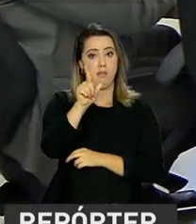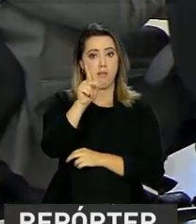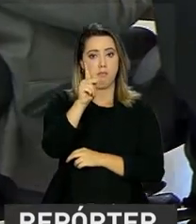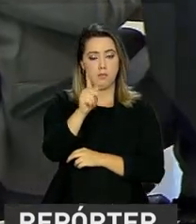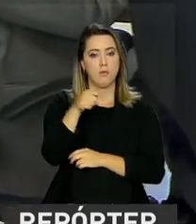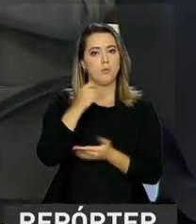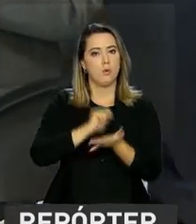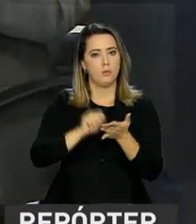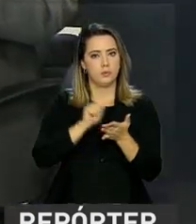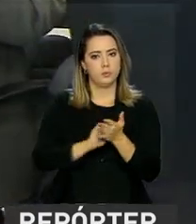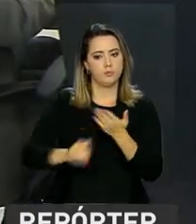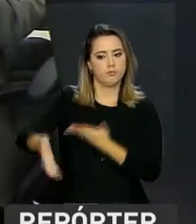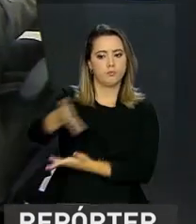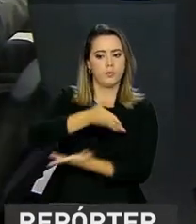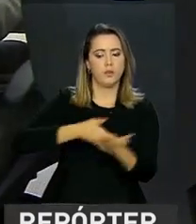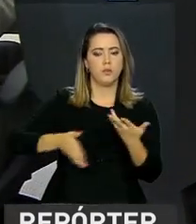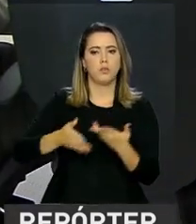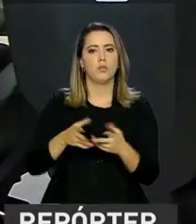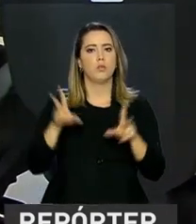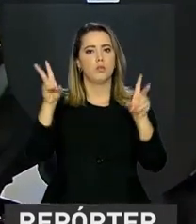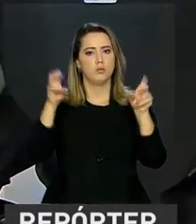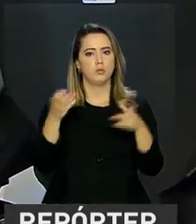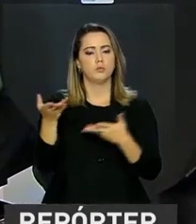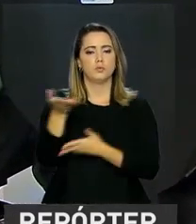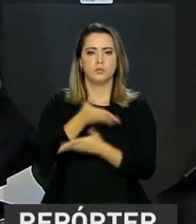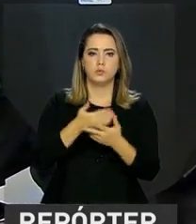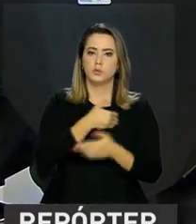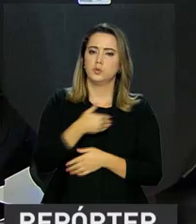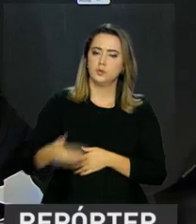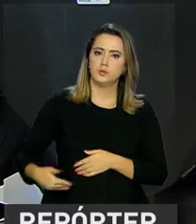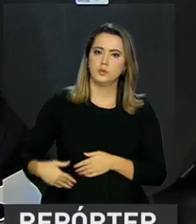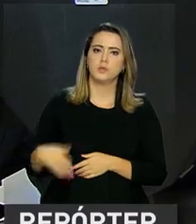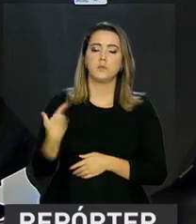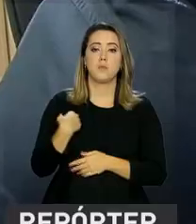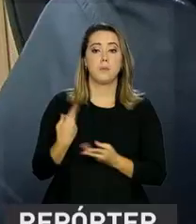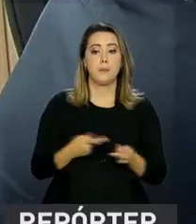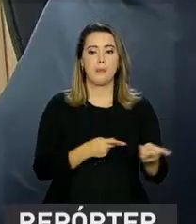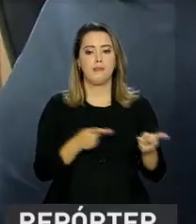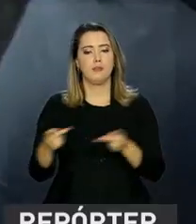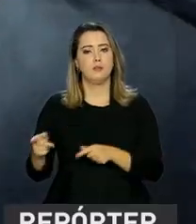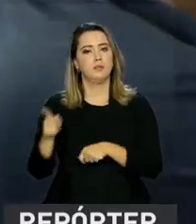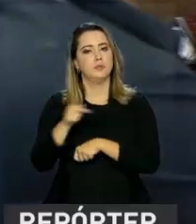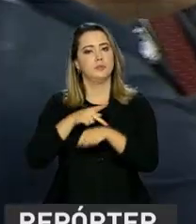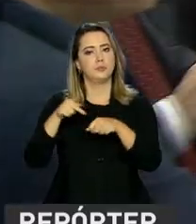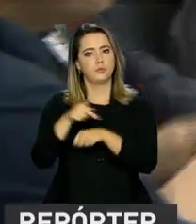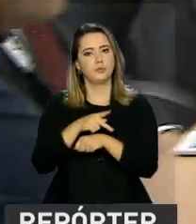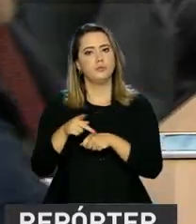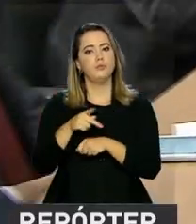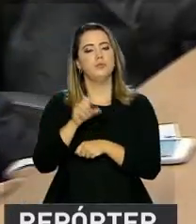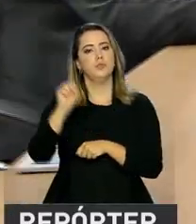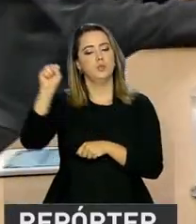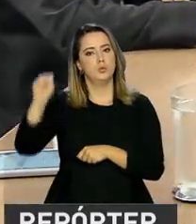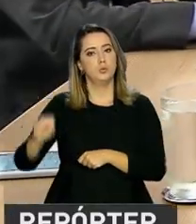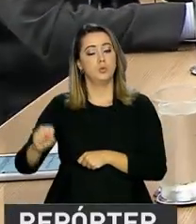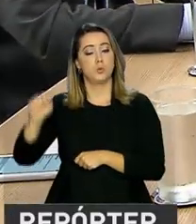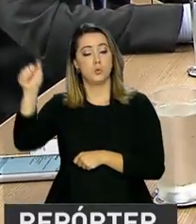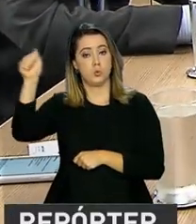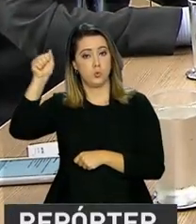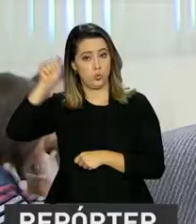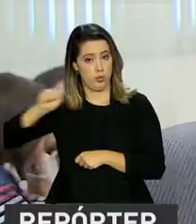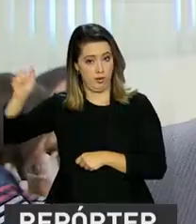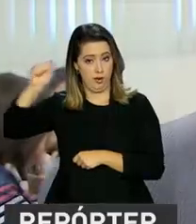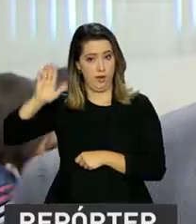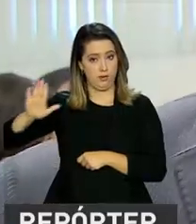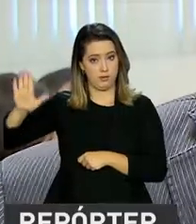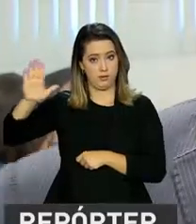acordo que prevê a troca dos conteúdos das tvs públicas durante visita ao país do sudeste asiático no início de 2000 18